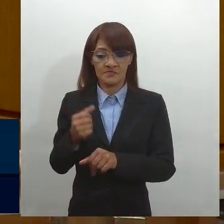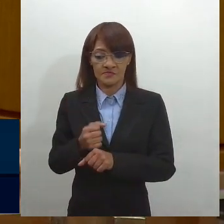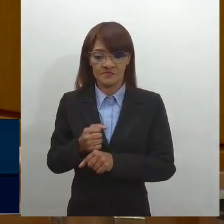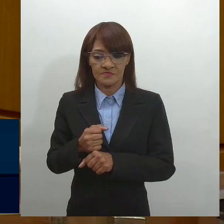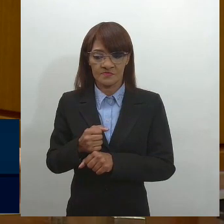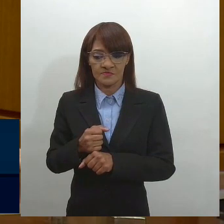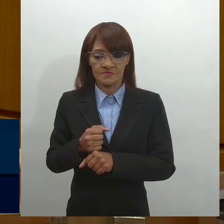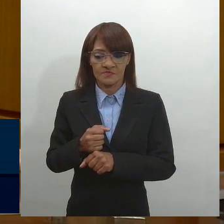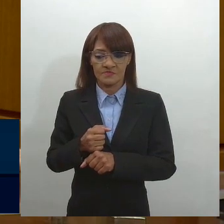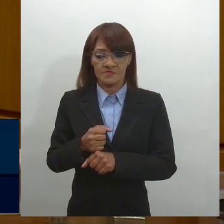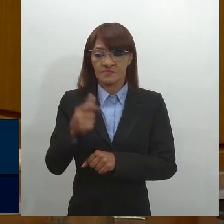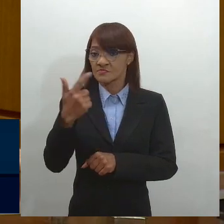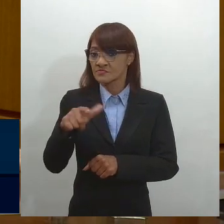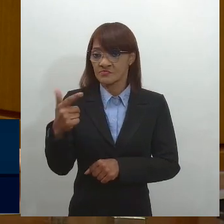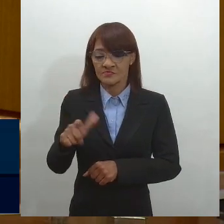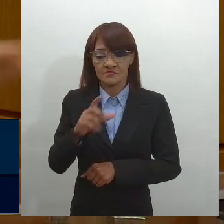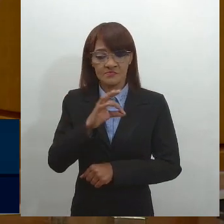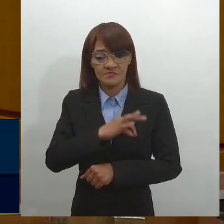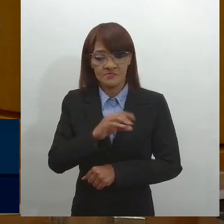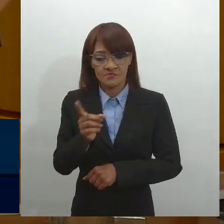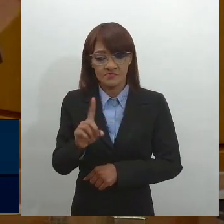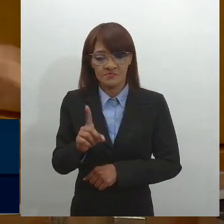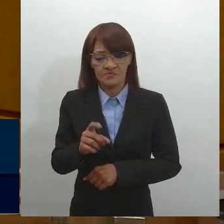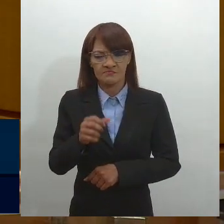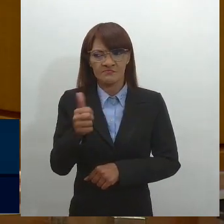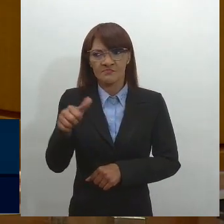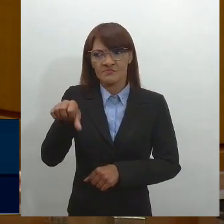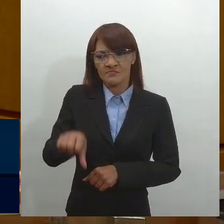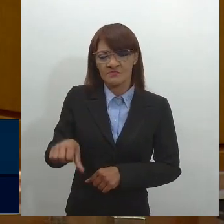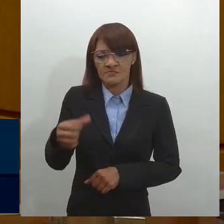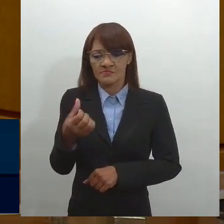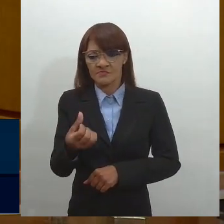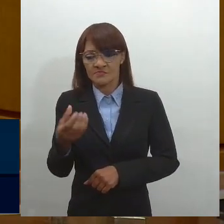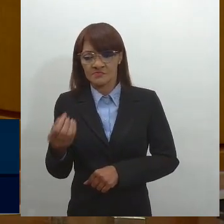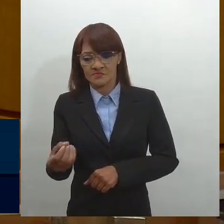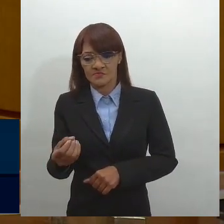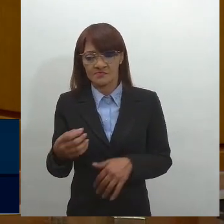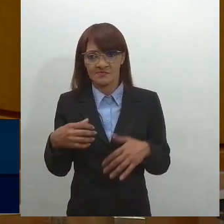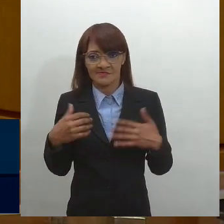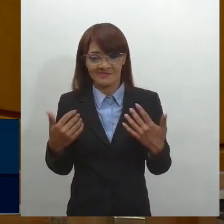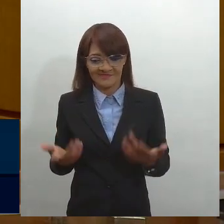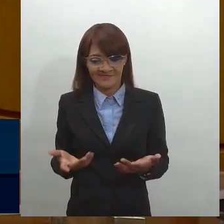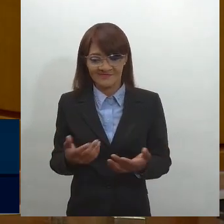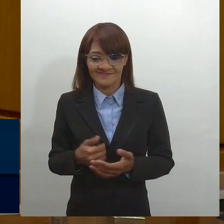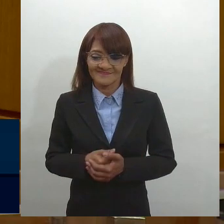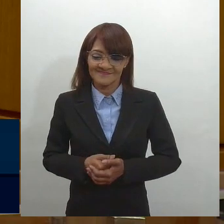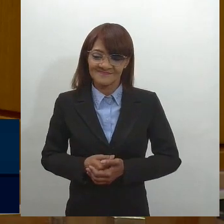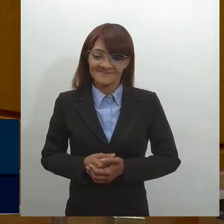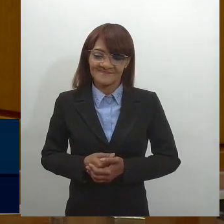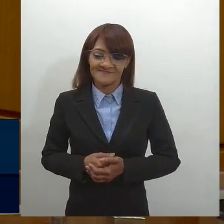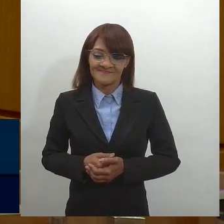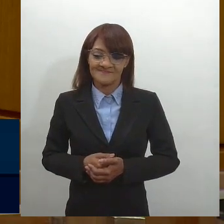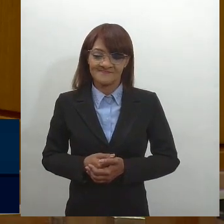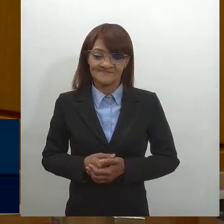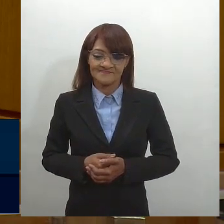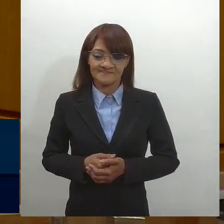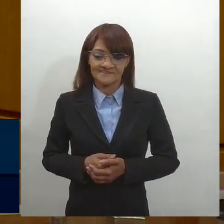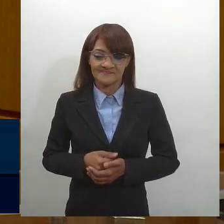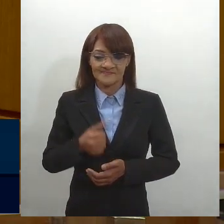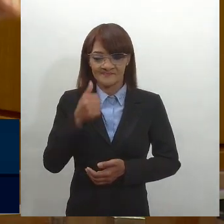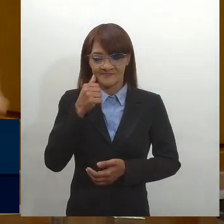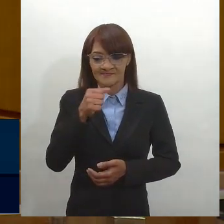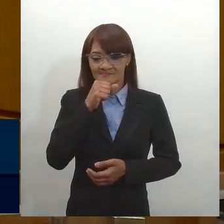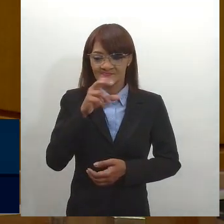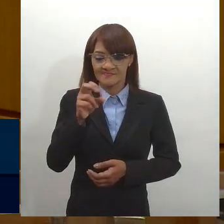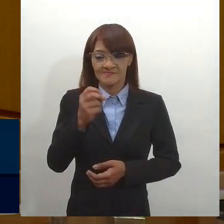final dos anos 60. Uma relíquia. E aí a avó desse meu amigo faleceu, e quando